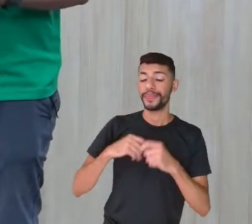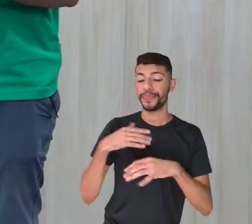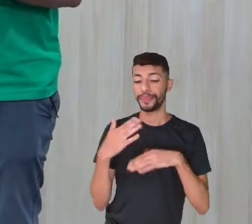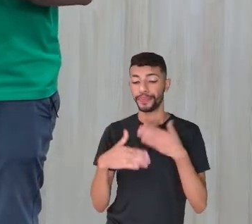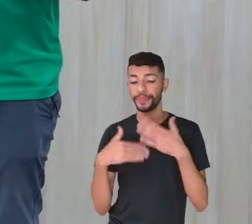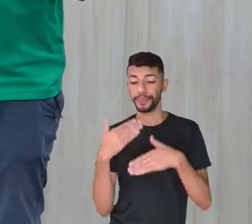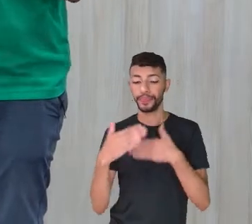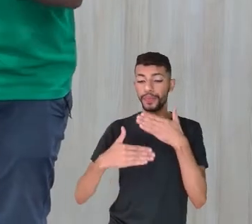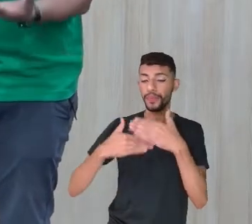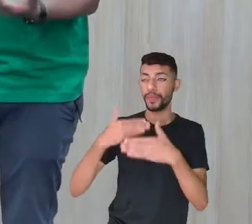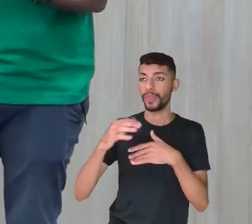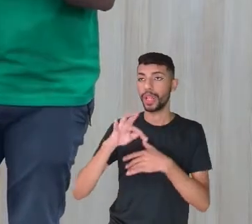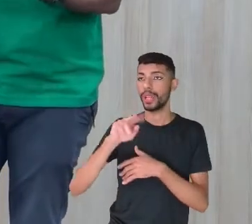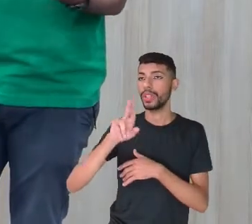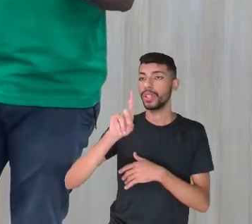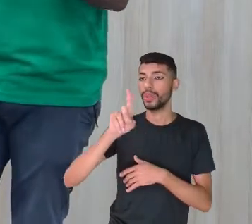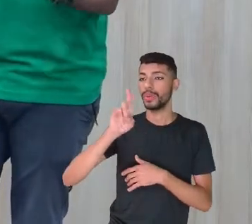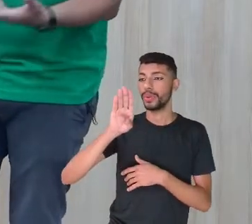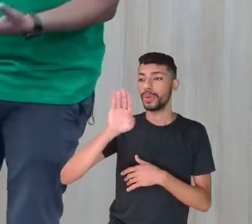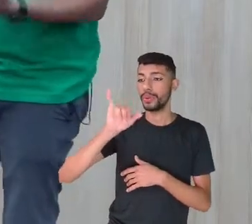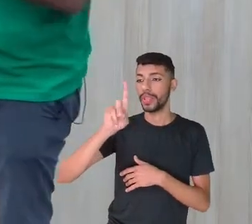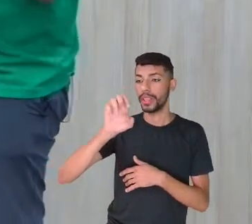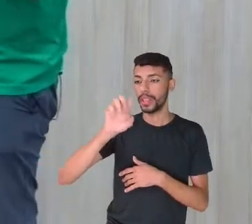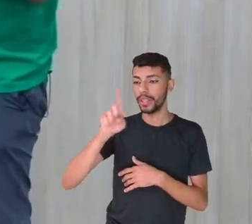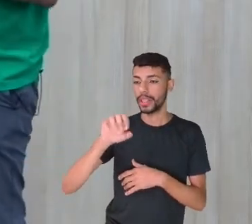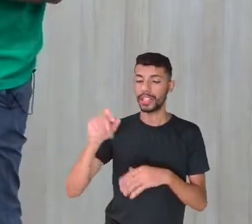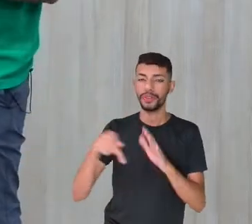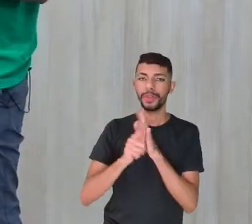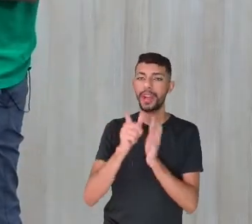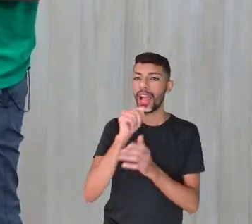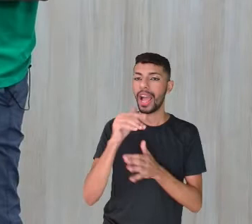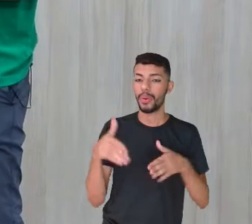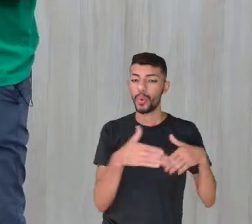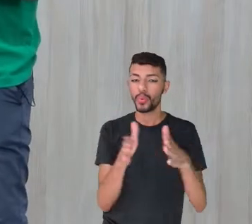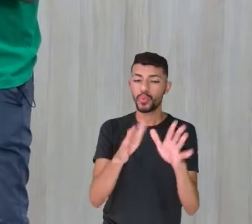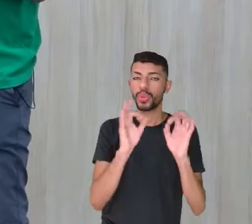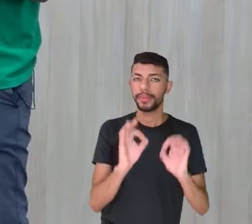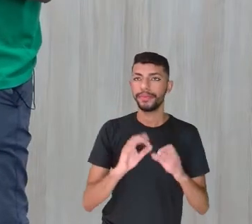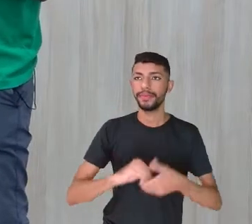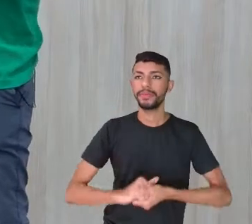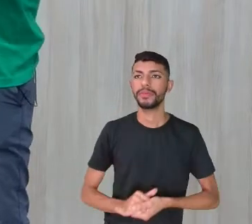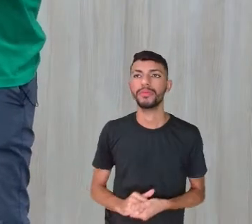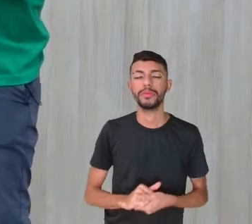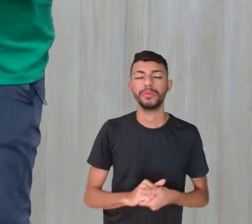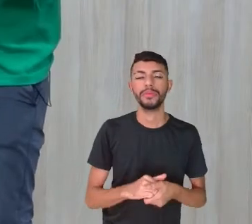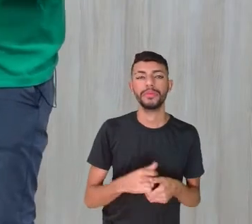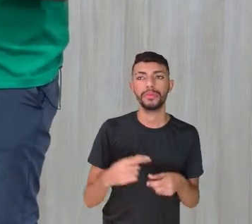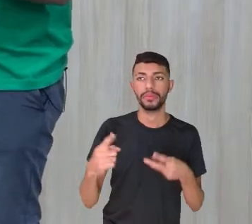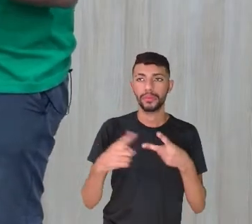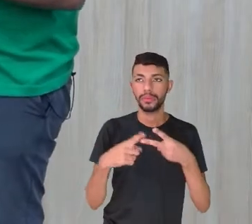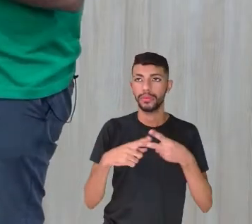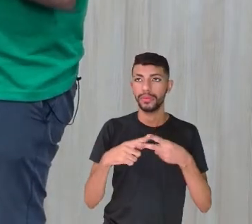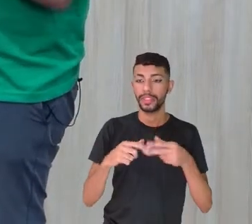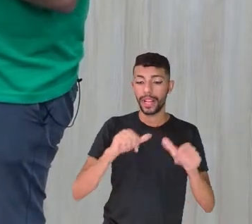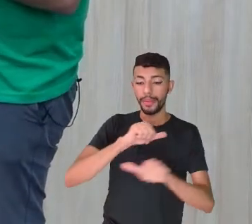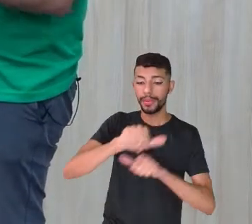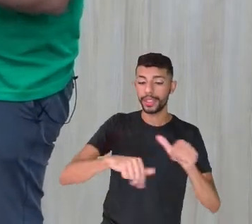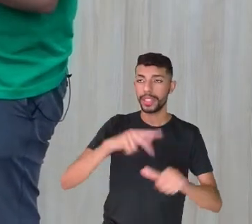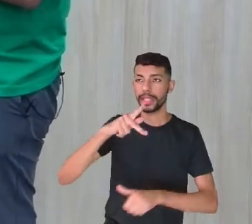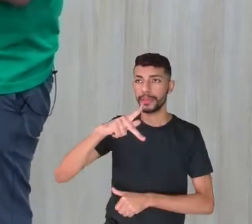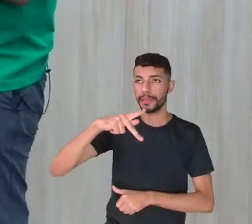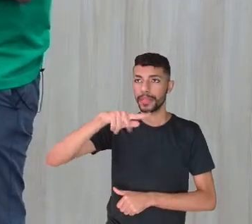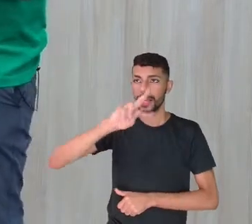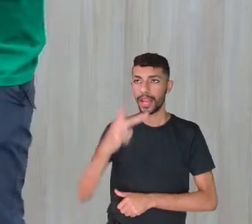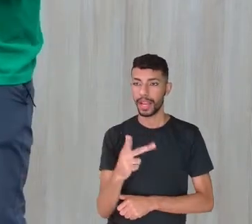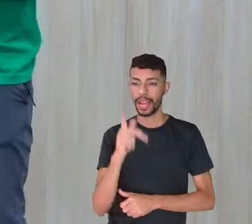né, a turbidez da água dos rios, né? A gente viu ali no começo aquela imagem. A alteração do pH da água,